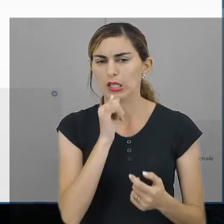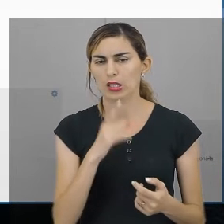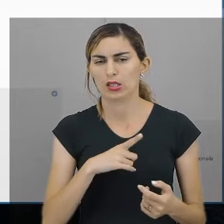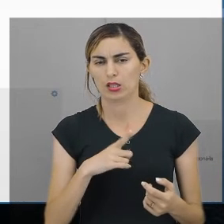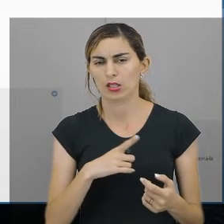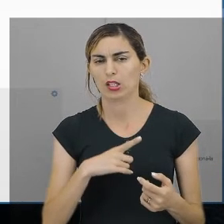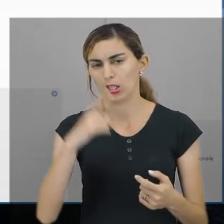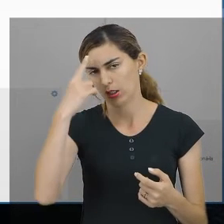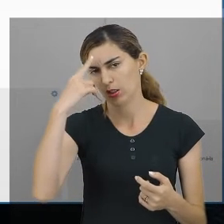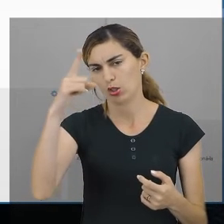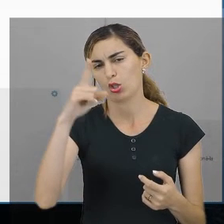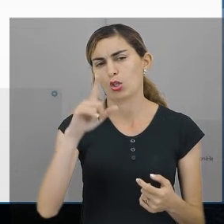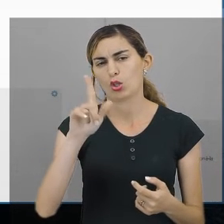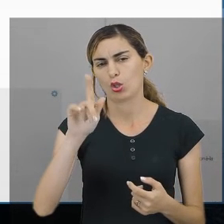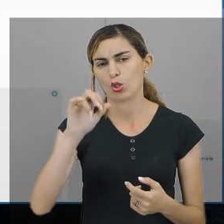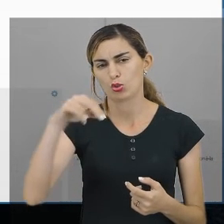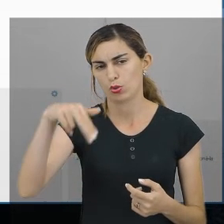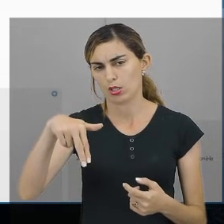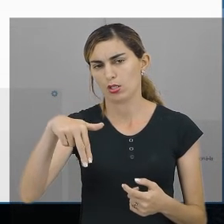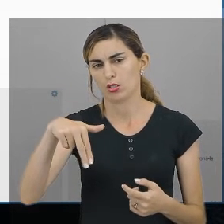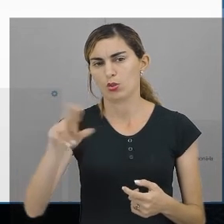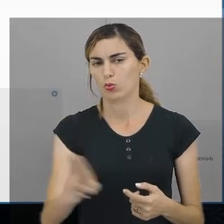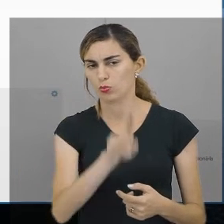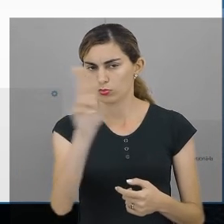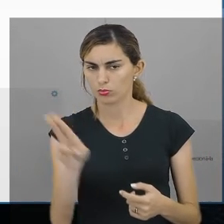operador lógico e sendo usado